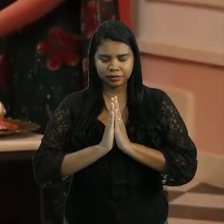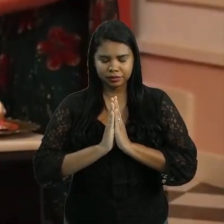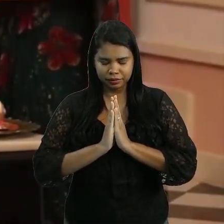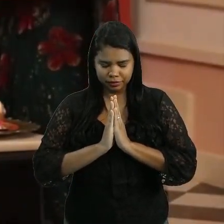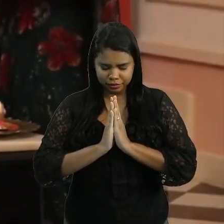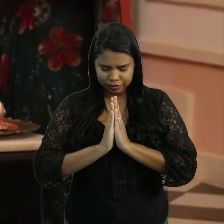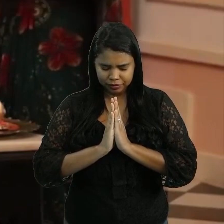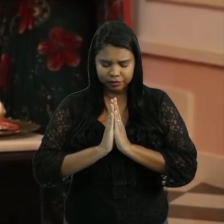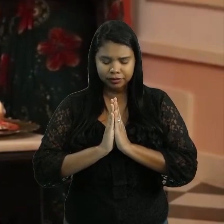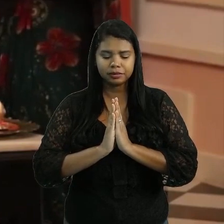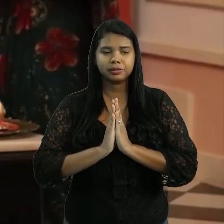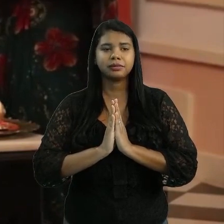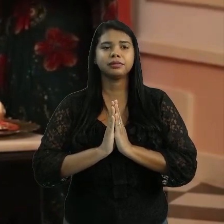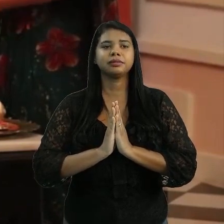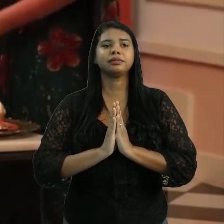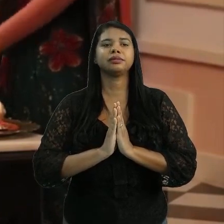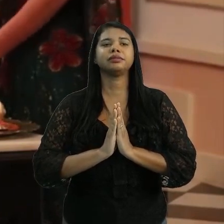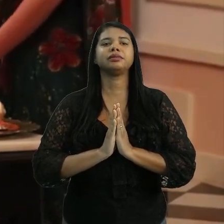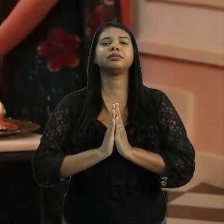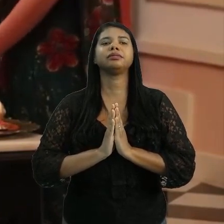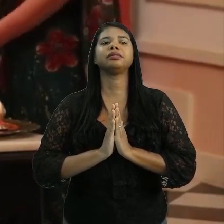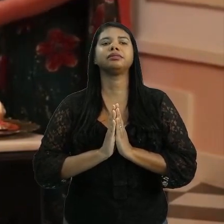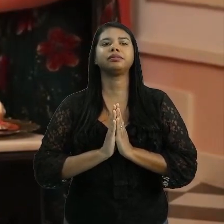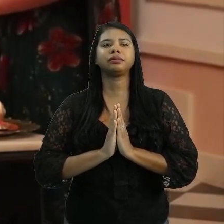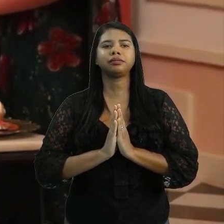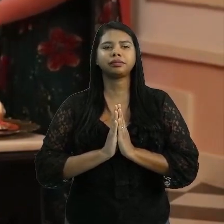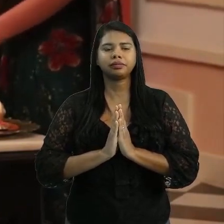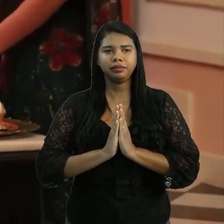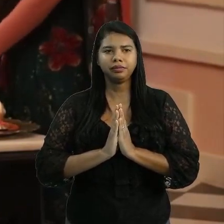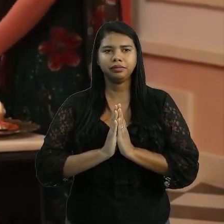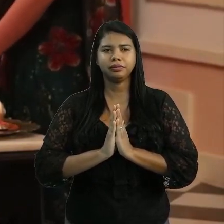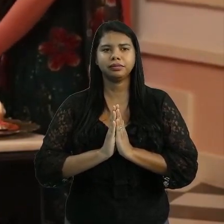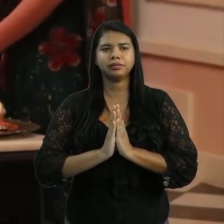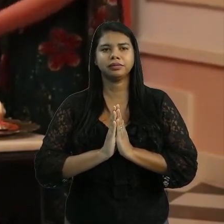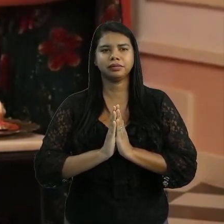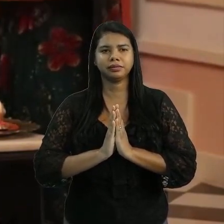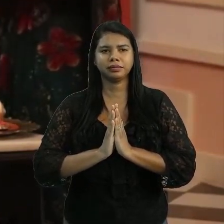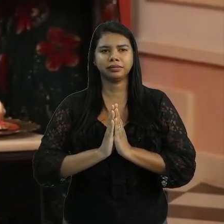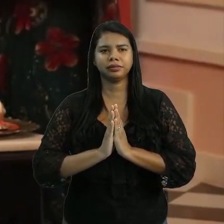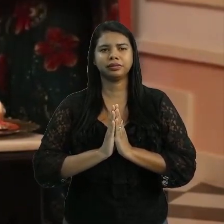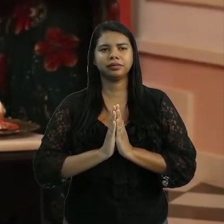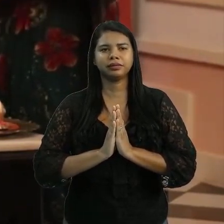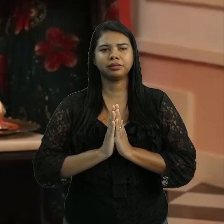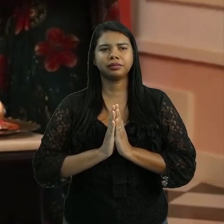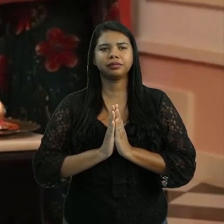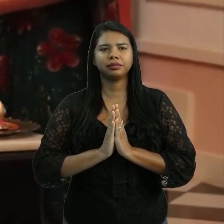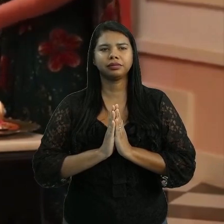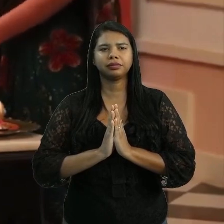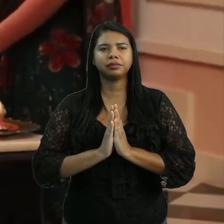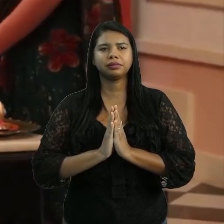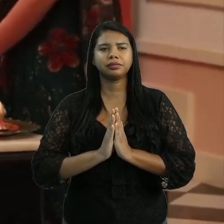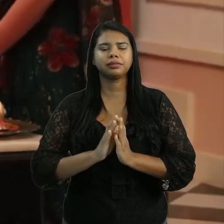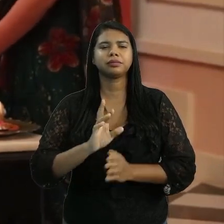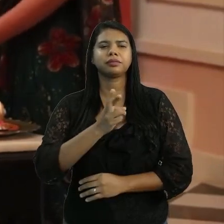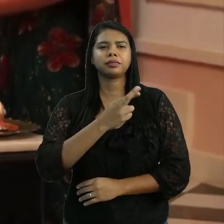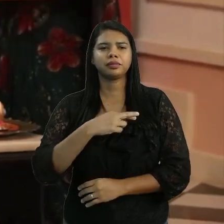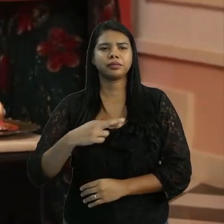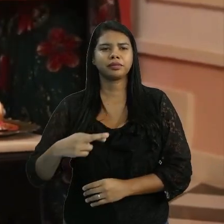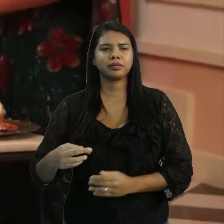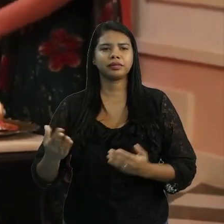Shila Bhaktisiddhanta Sarasvati Goswami Prabhupada ki Jai. Ananta Koti Vaishnava Vrinda